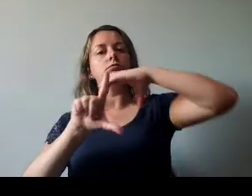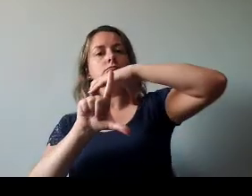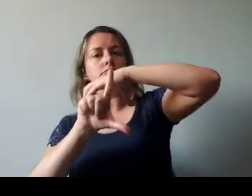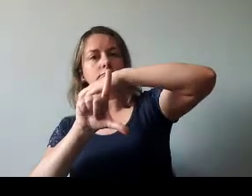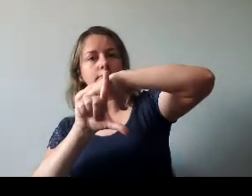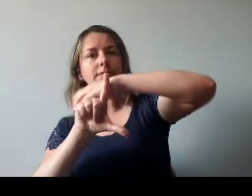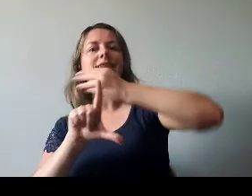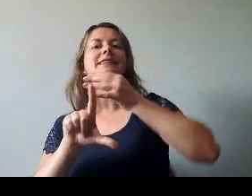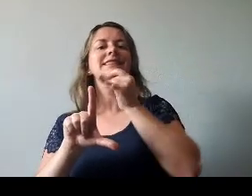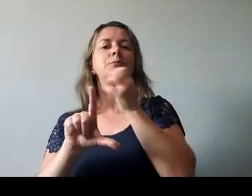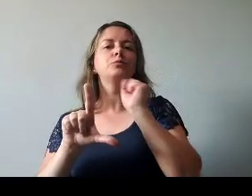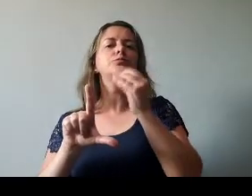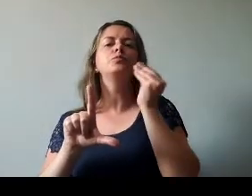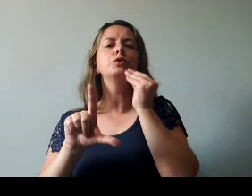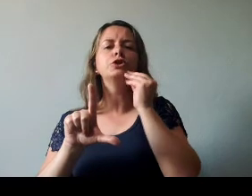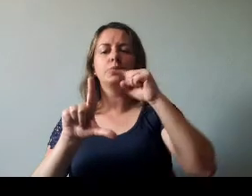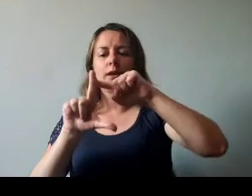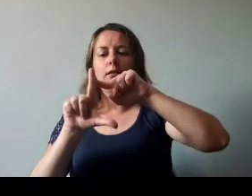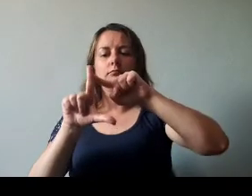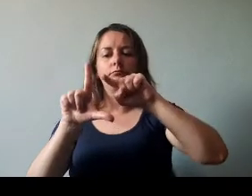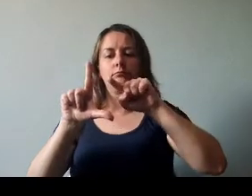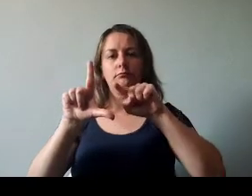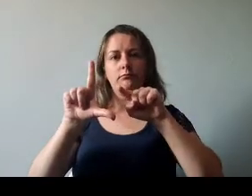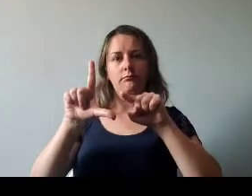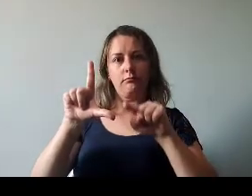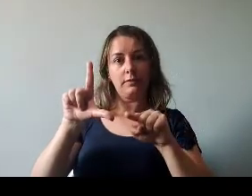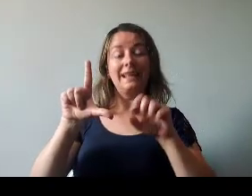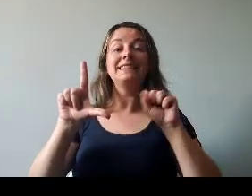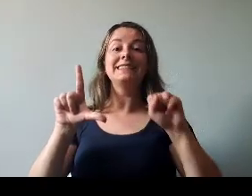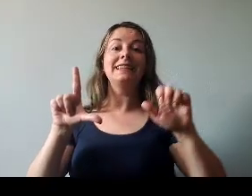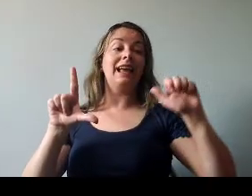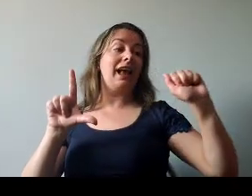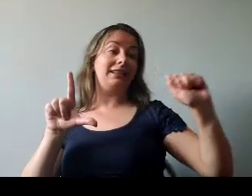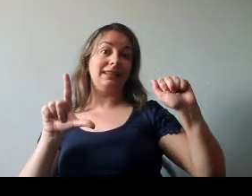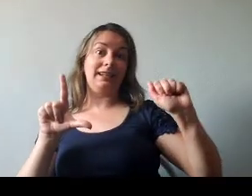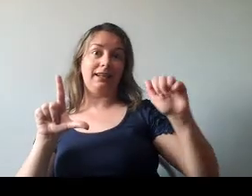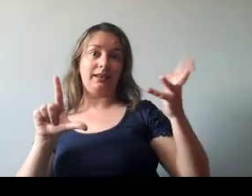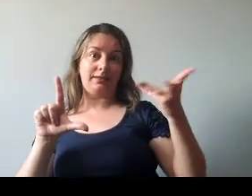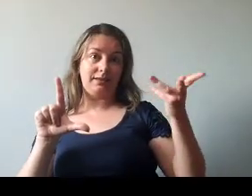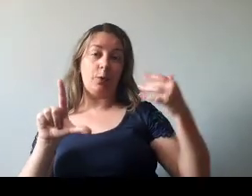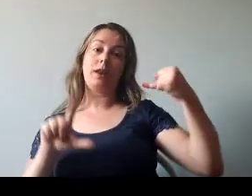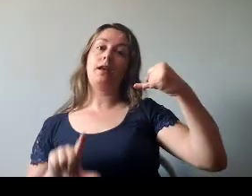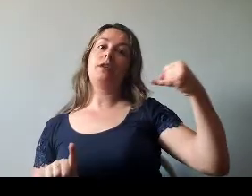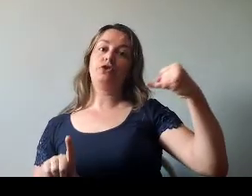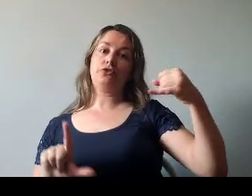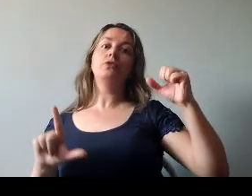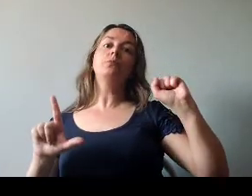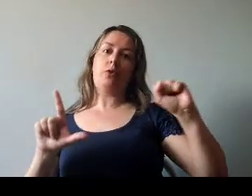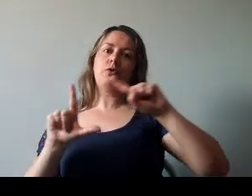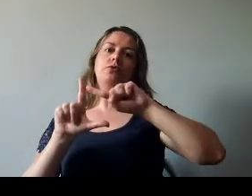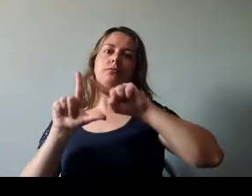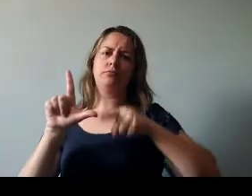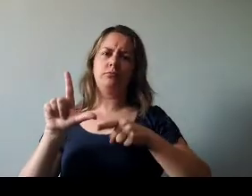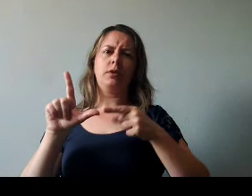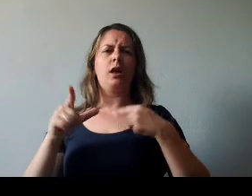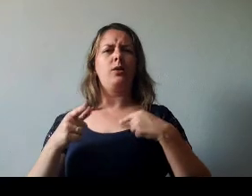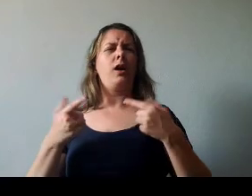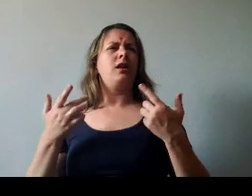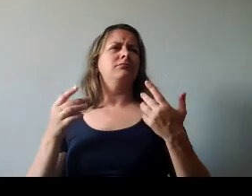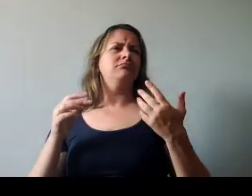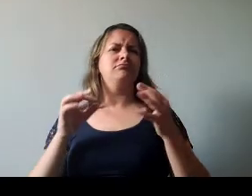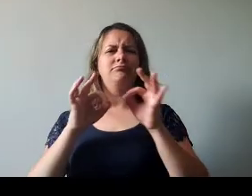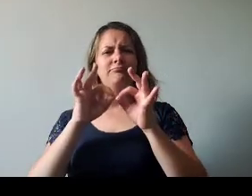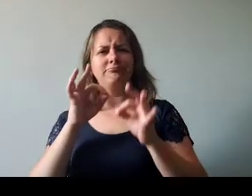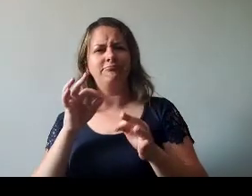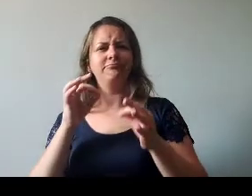cima e descer também, se a aceleração for negativa e tal, tá? Mas eu não vou ficar insistindo muito não, porque realmente é um gráfico